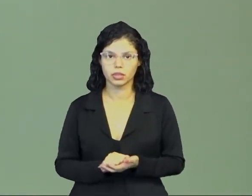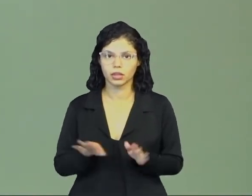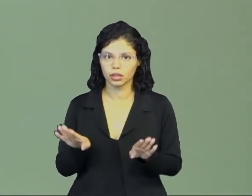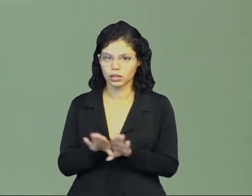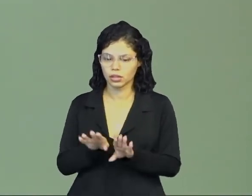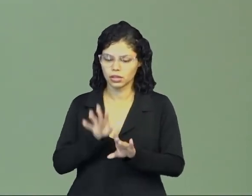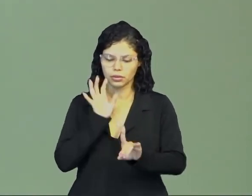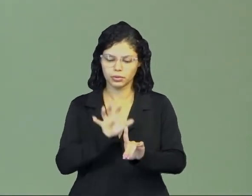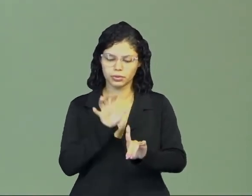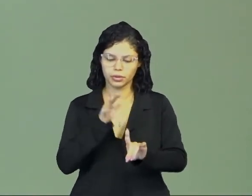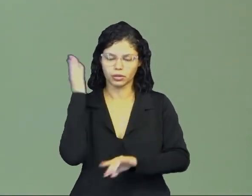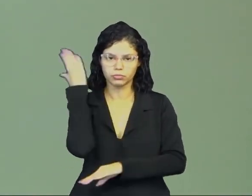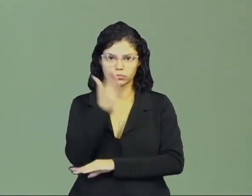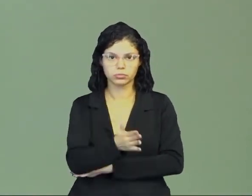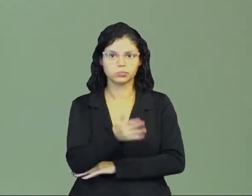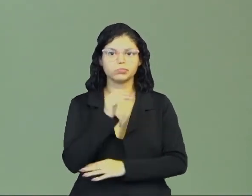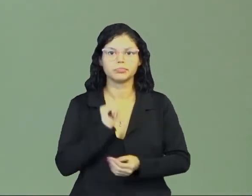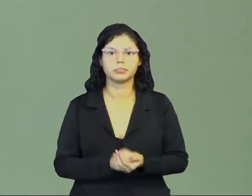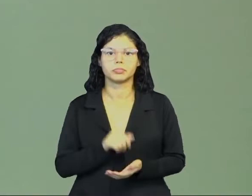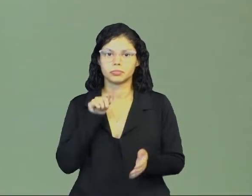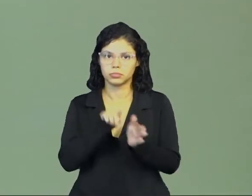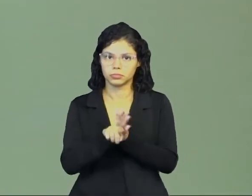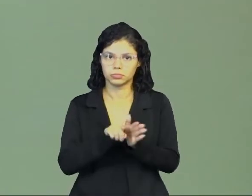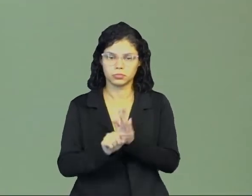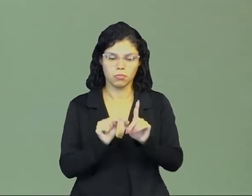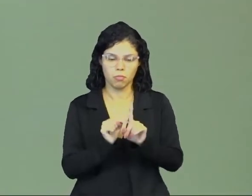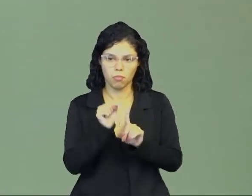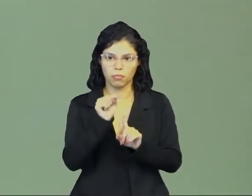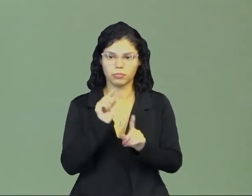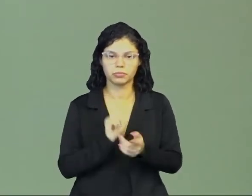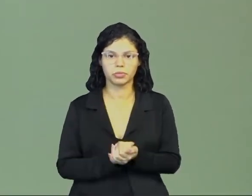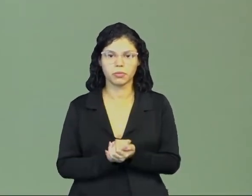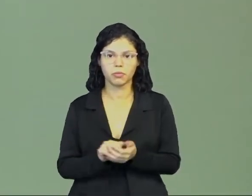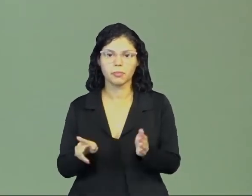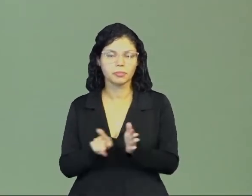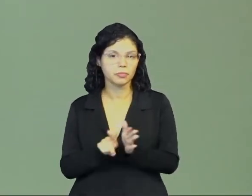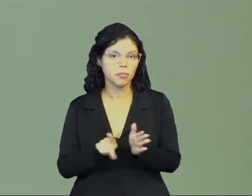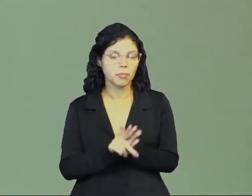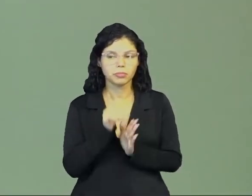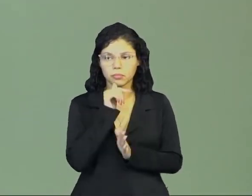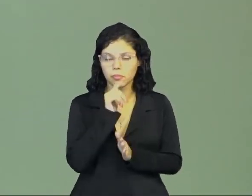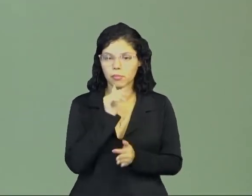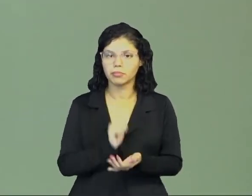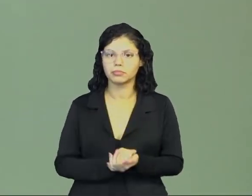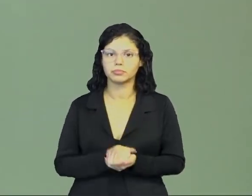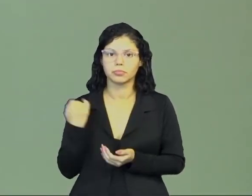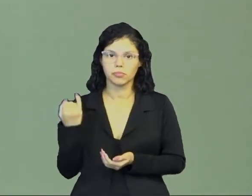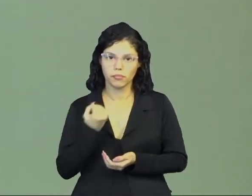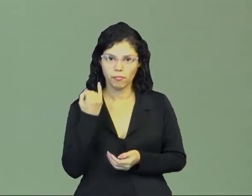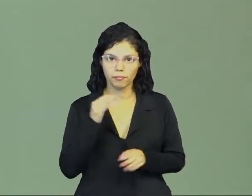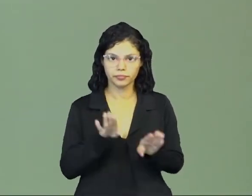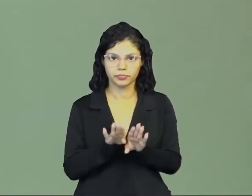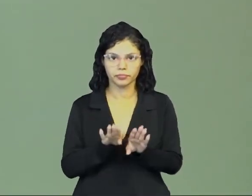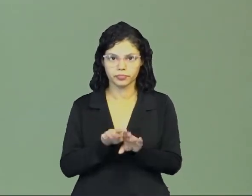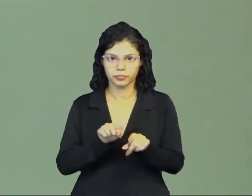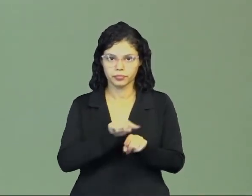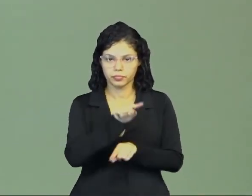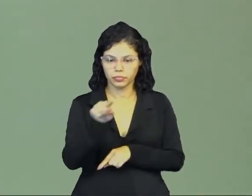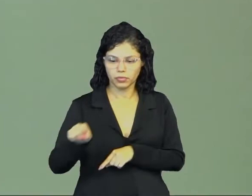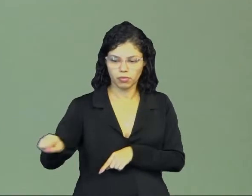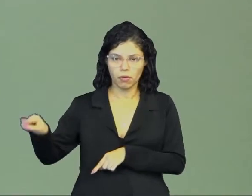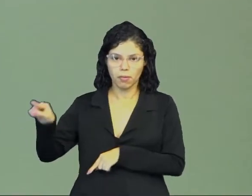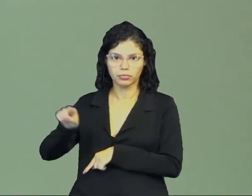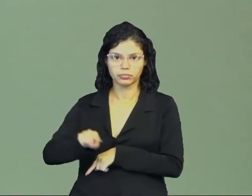tem uma influência diretamente nessa questão da temperatura e fluxo da água. E principalmente relacionado às correntes, né?